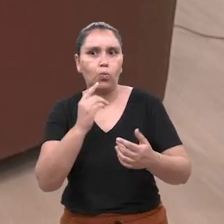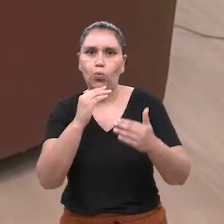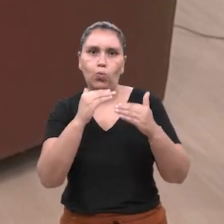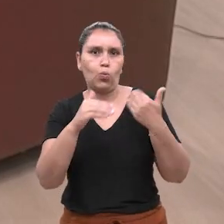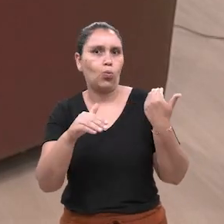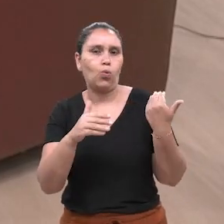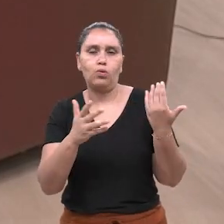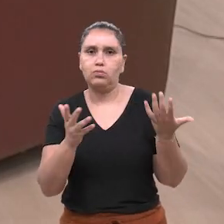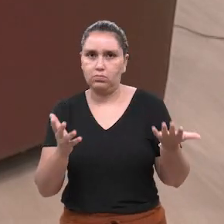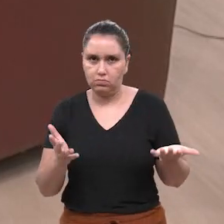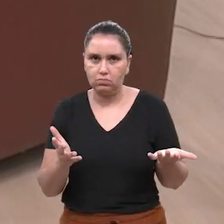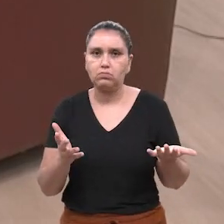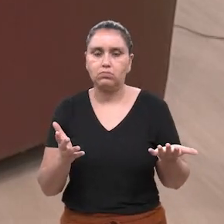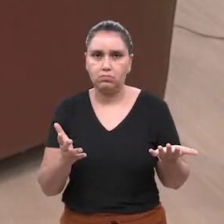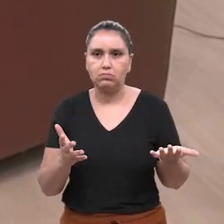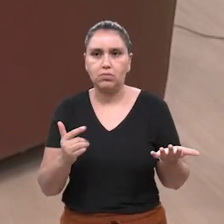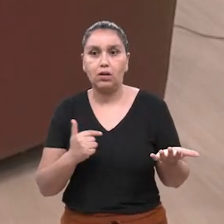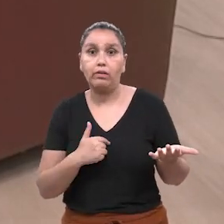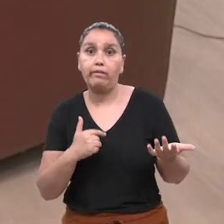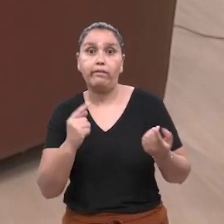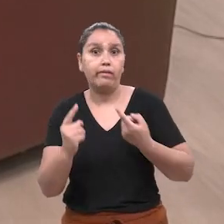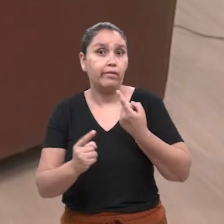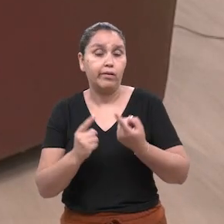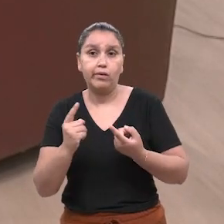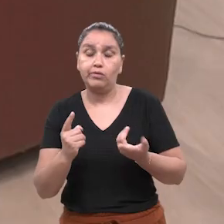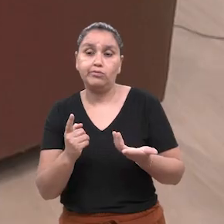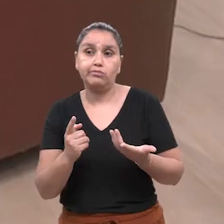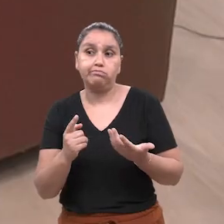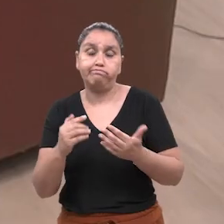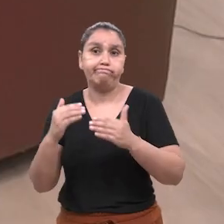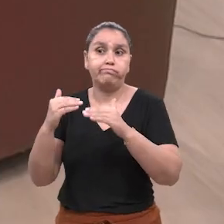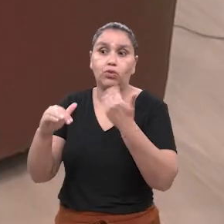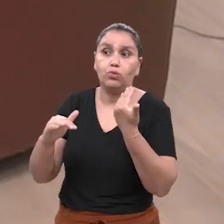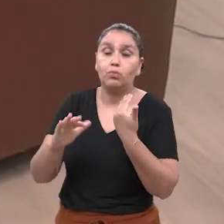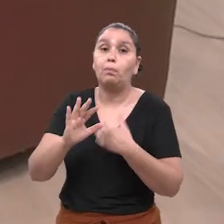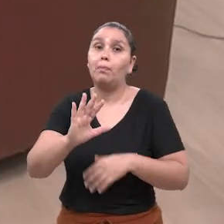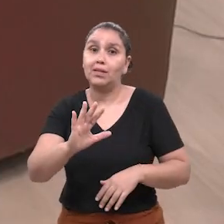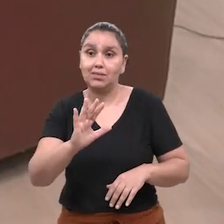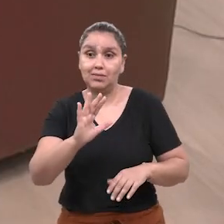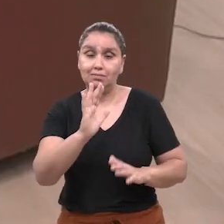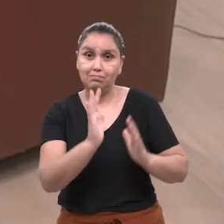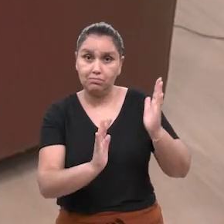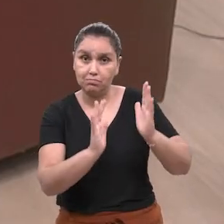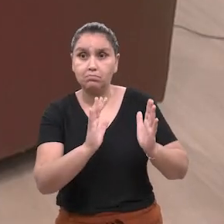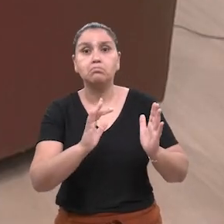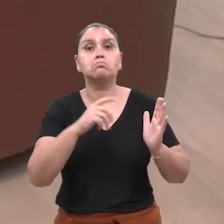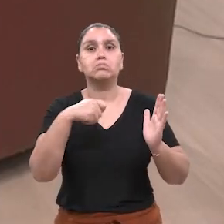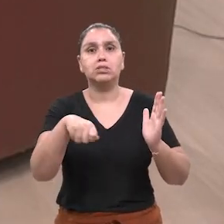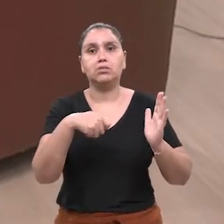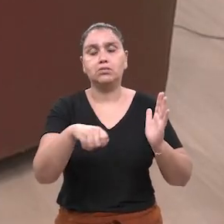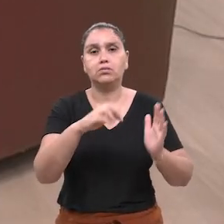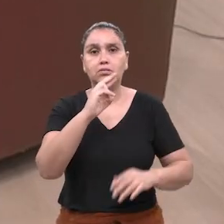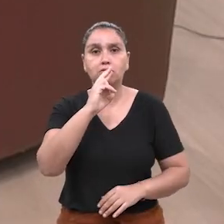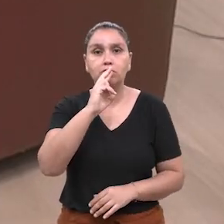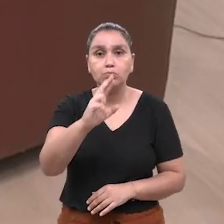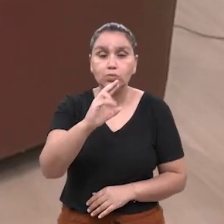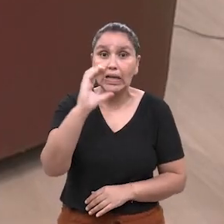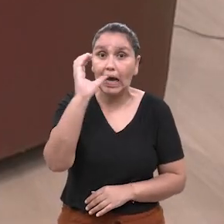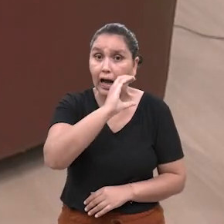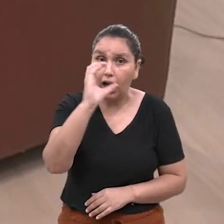mundo. Como tu mesmo disseste, eu desagradei muitas pessoas aqui, mas naquele momento era